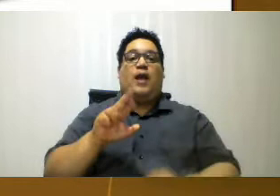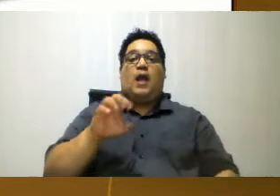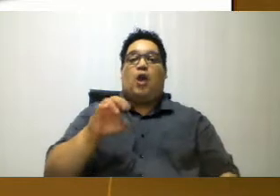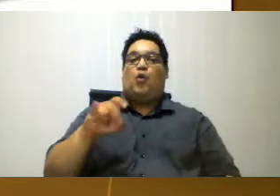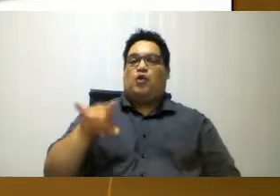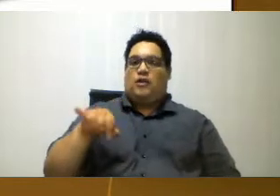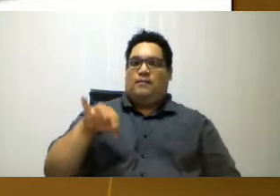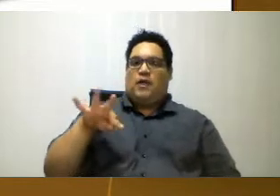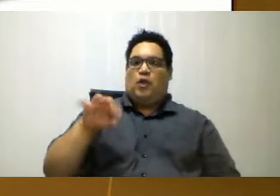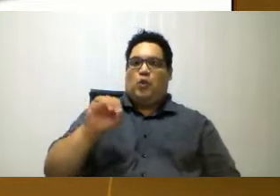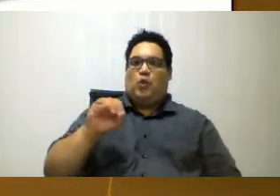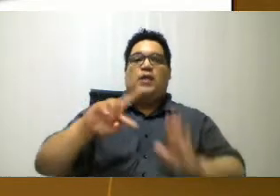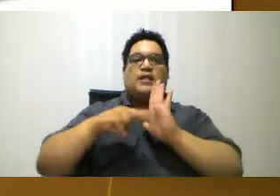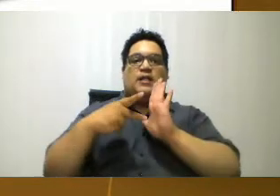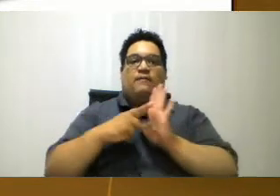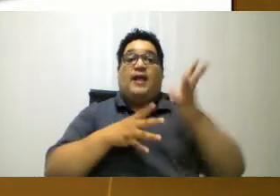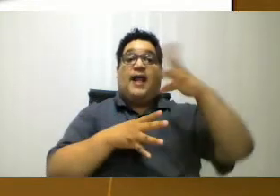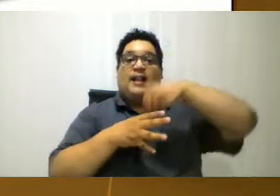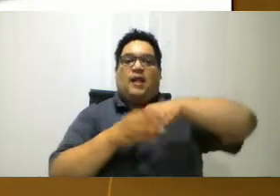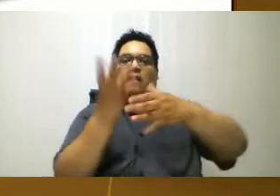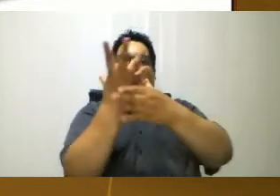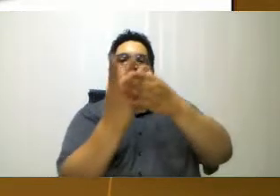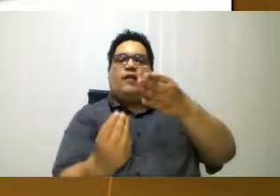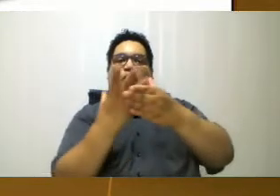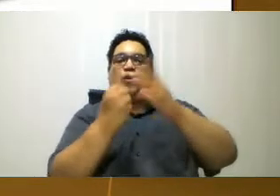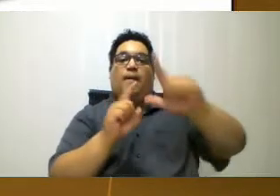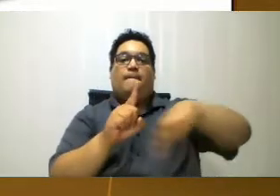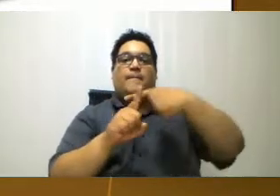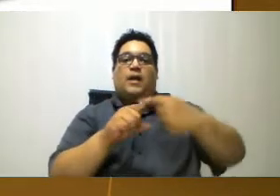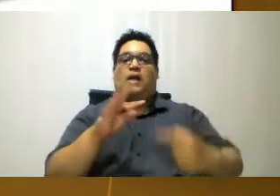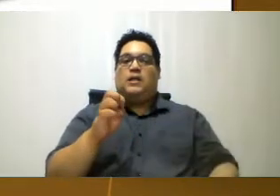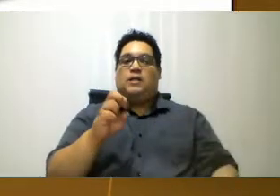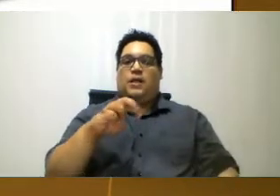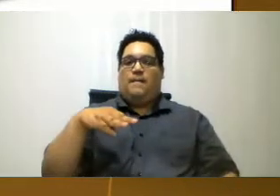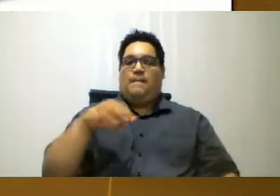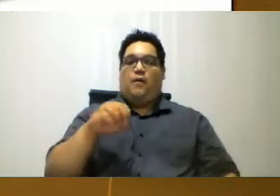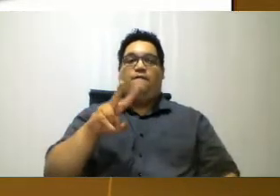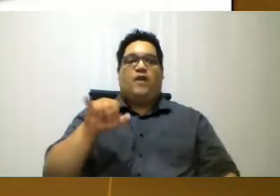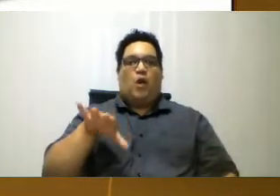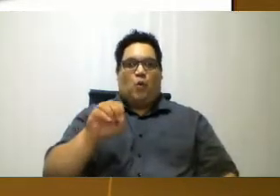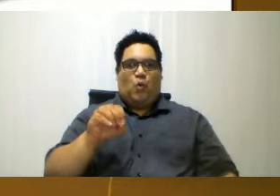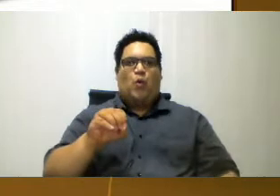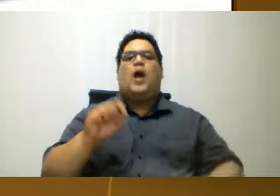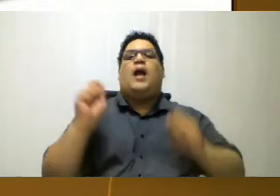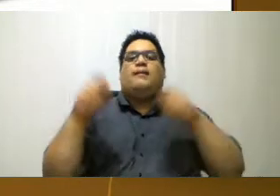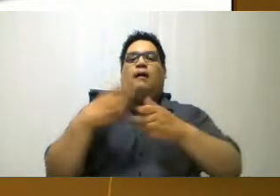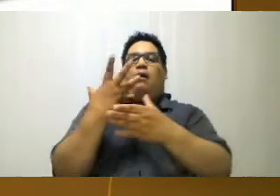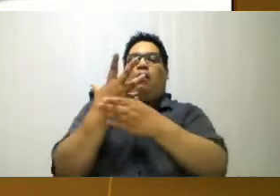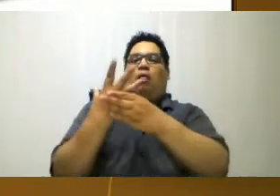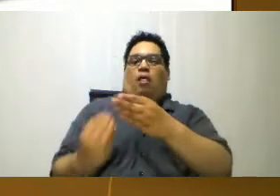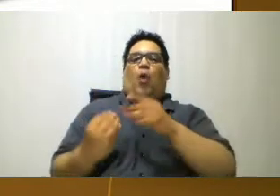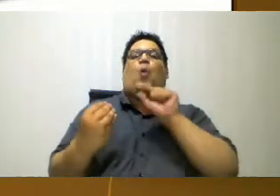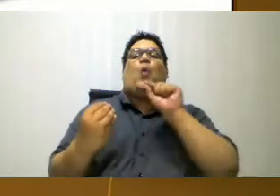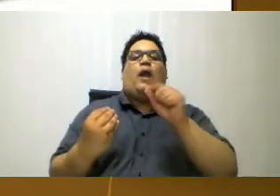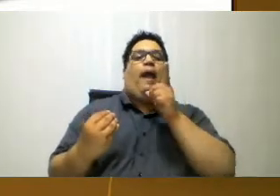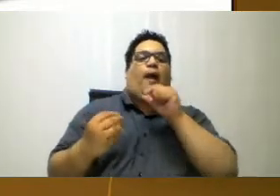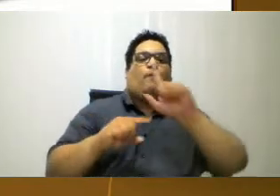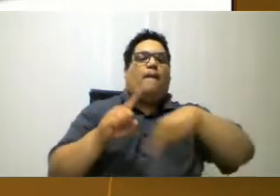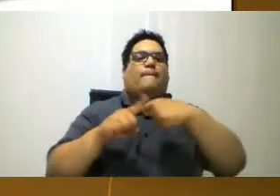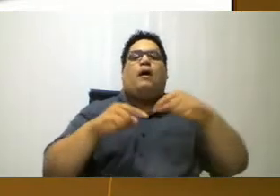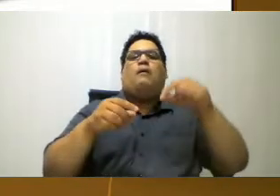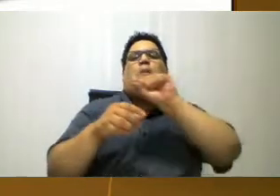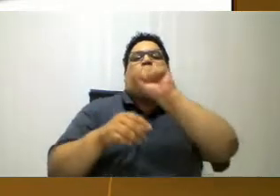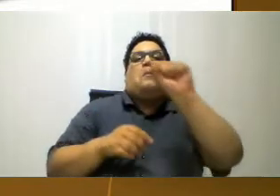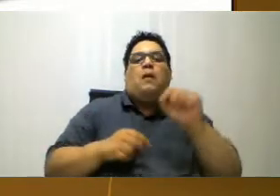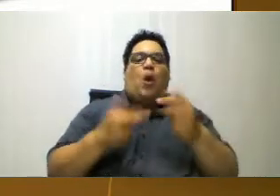por um sistema termovácuo com filtro. Ele faz remoção de partículas e de teor de água. E existe o processo